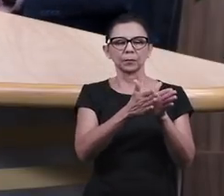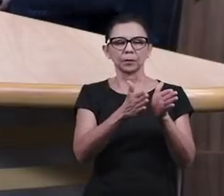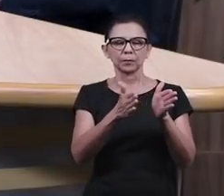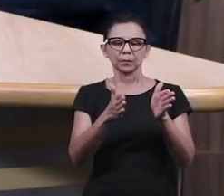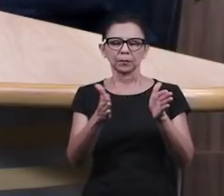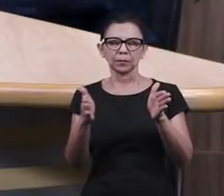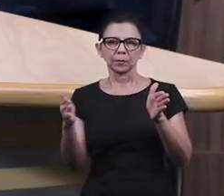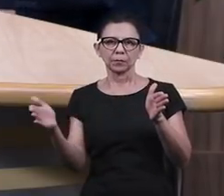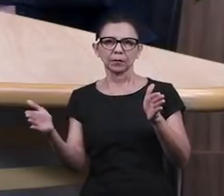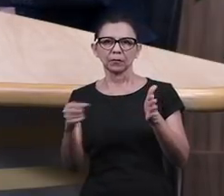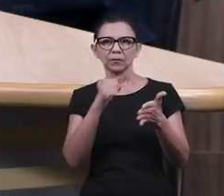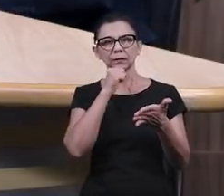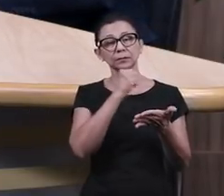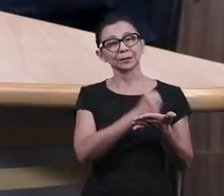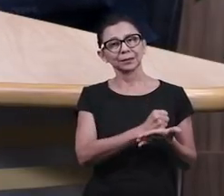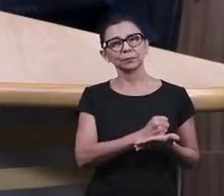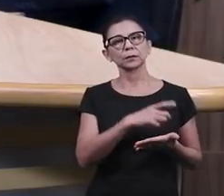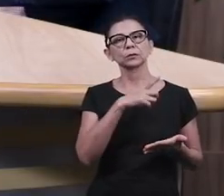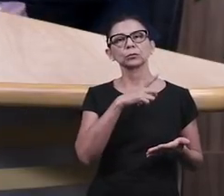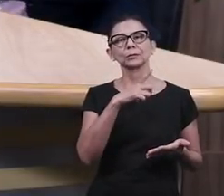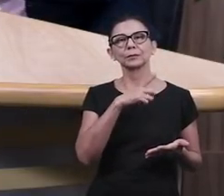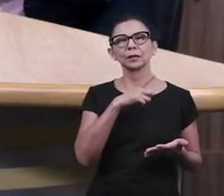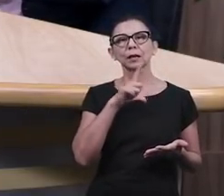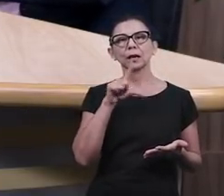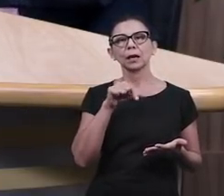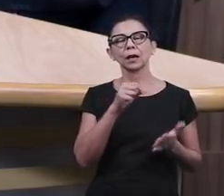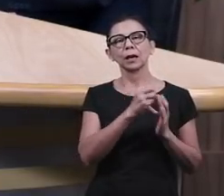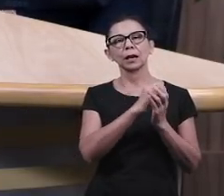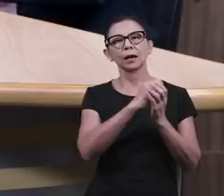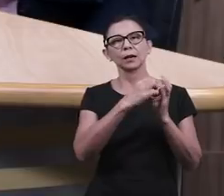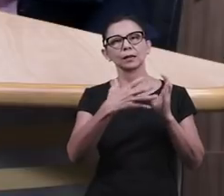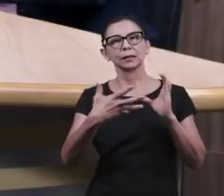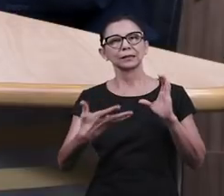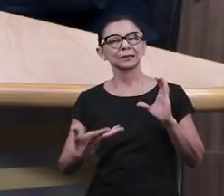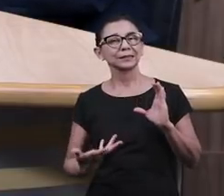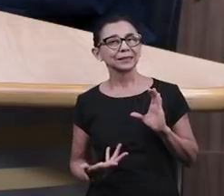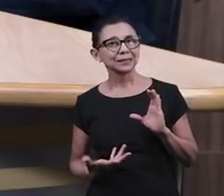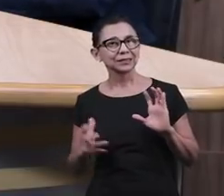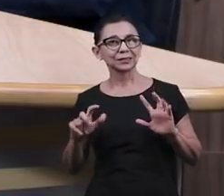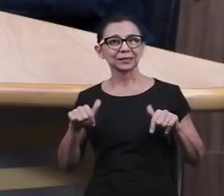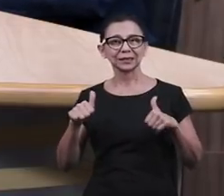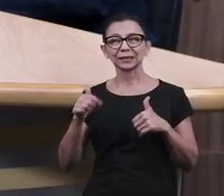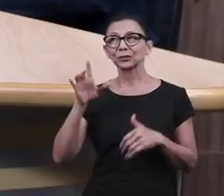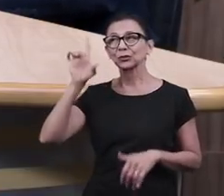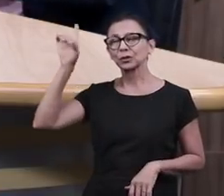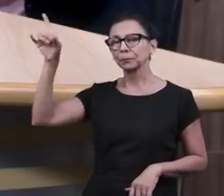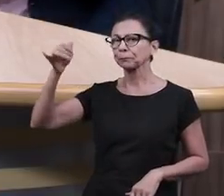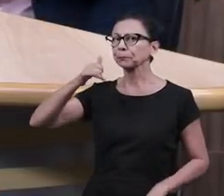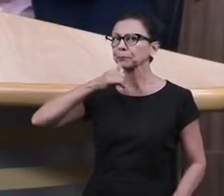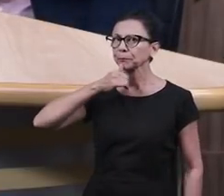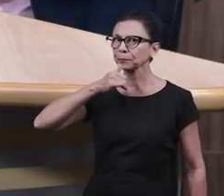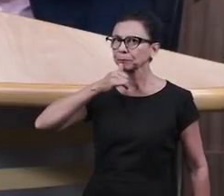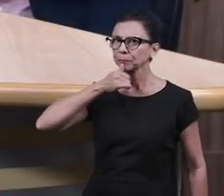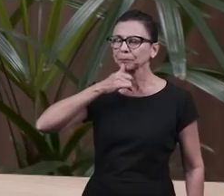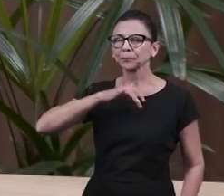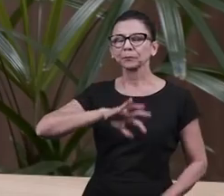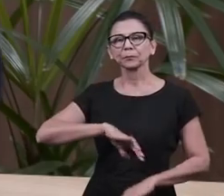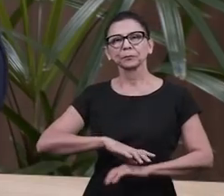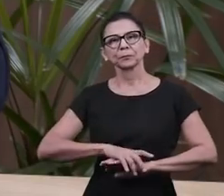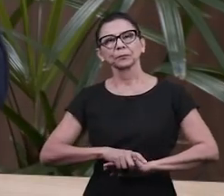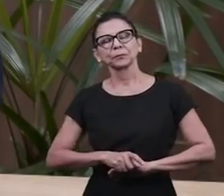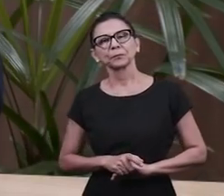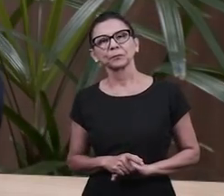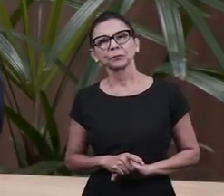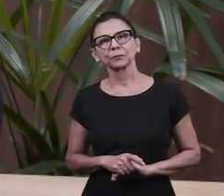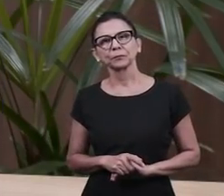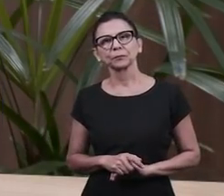Testamento. É uma forma, é uma característica da ação de Deus. Por exemplo, Noé.